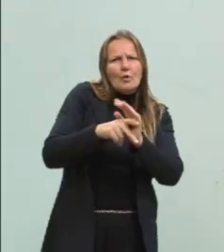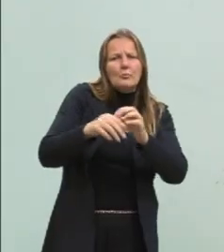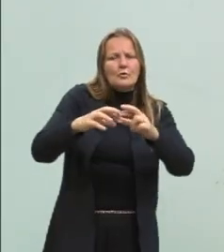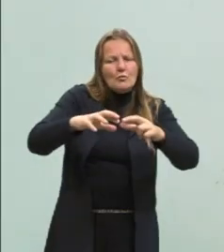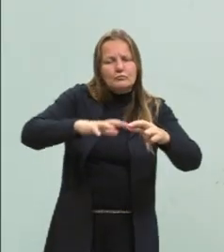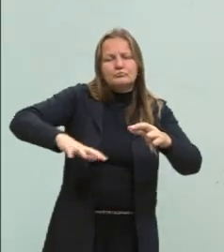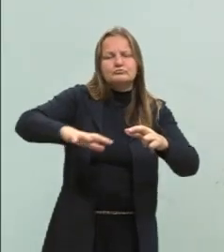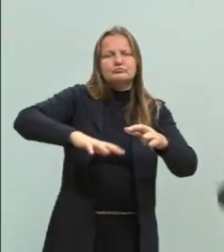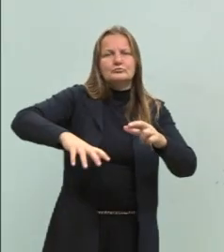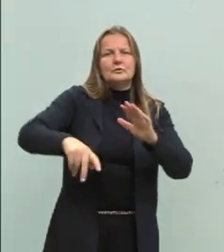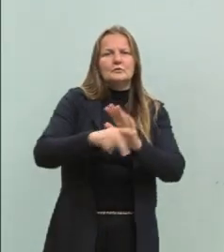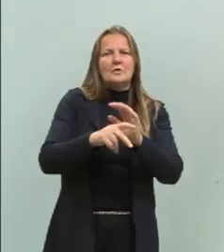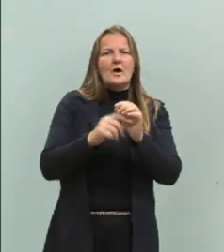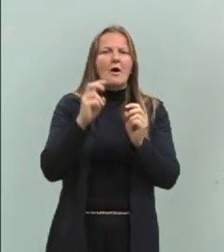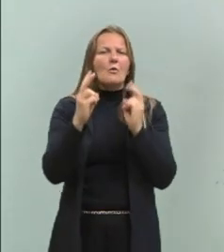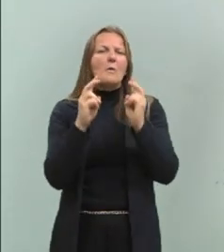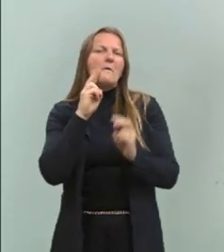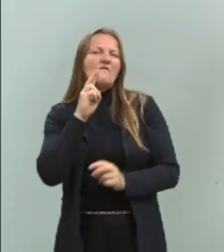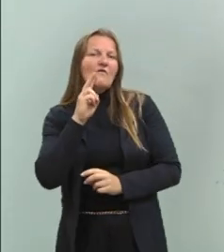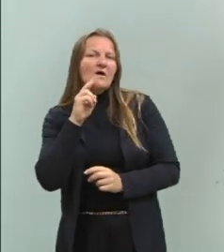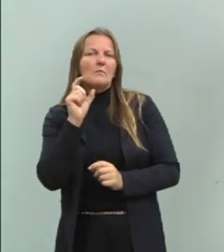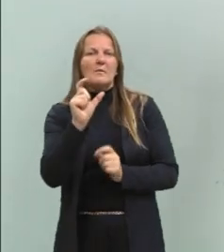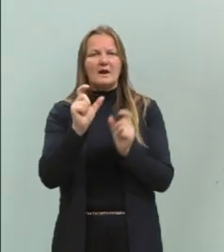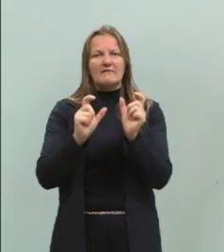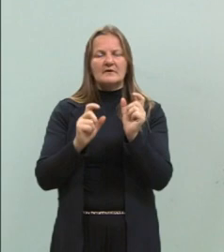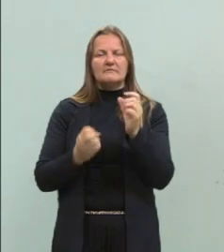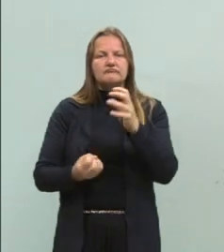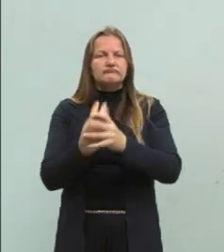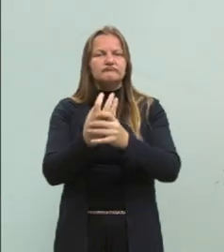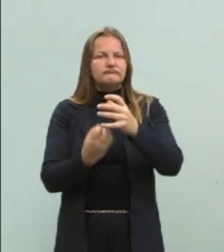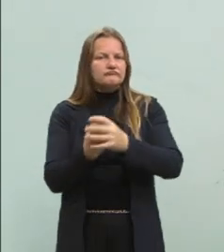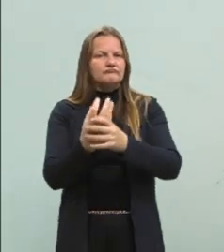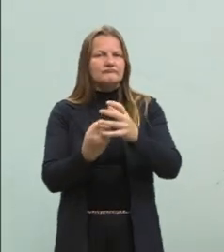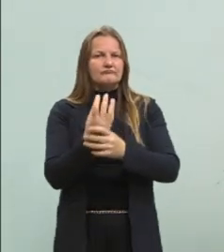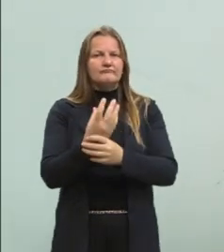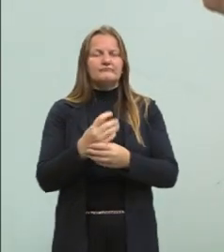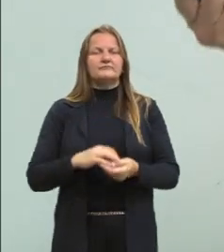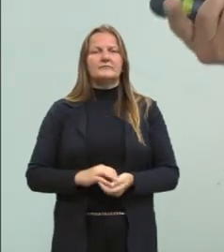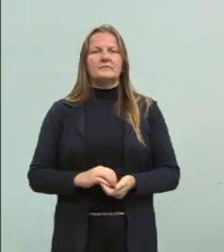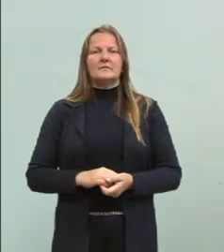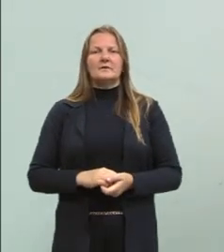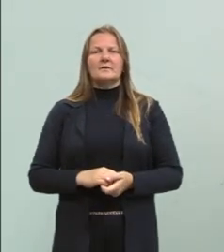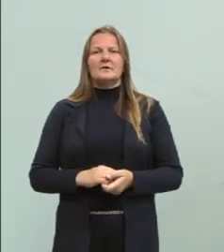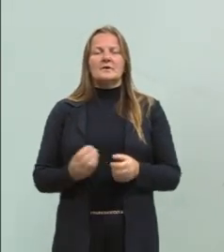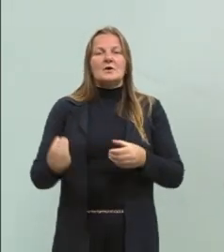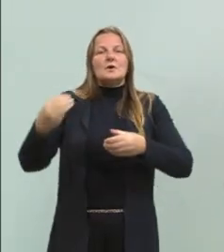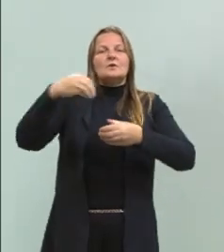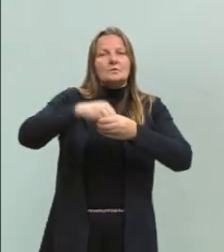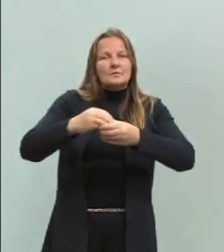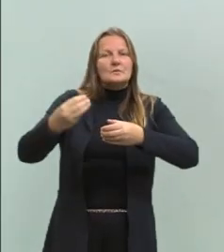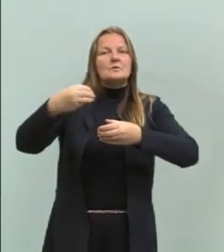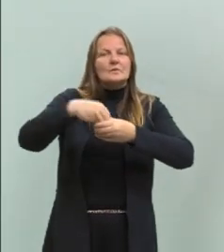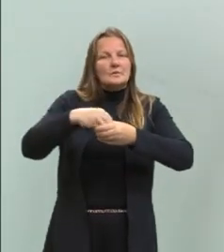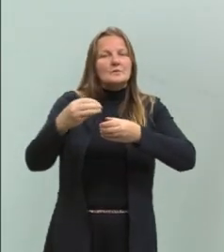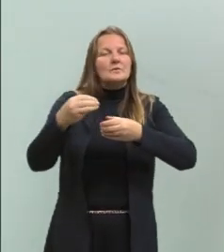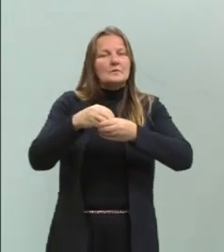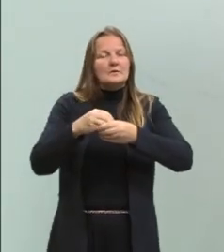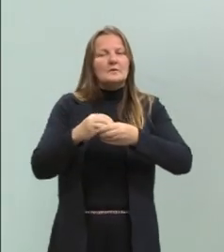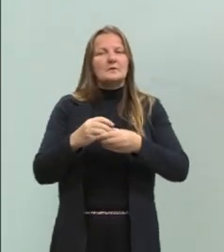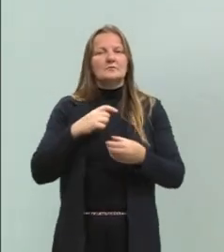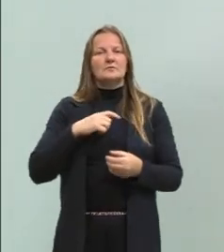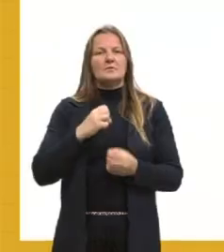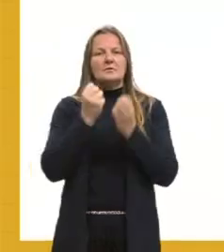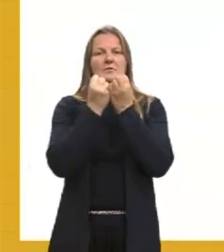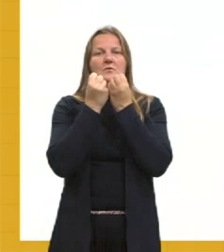certos certos vocábulos foram criados nessa época e que foram introduzidos principalmente por